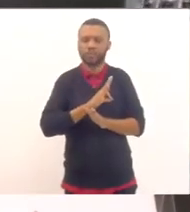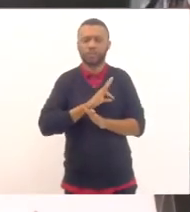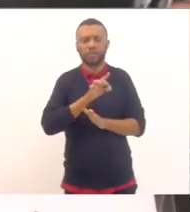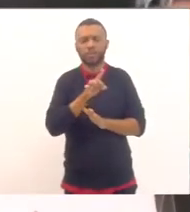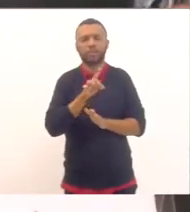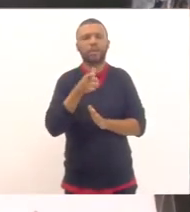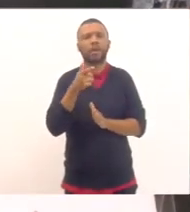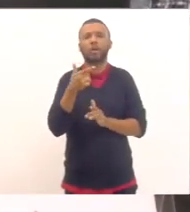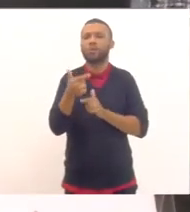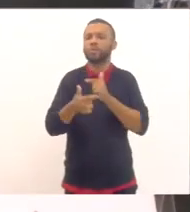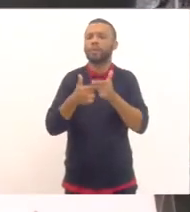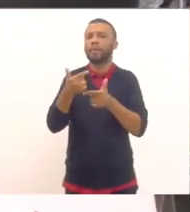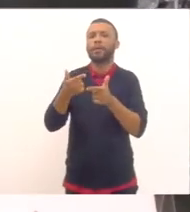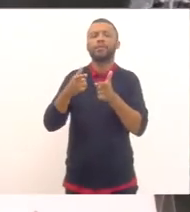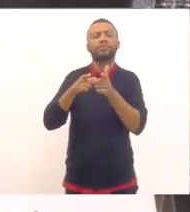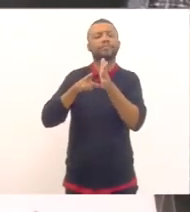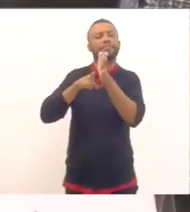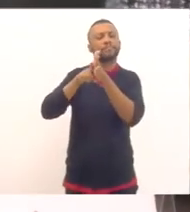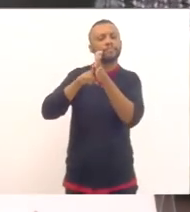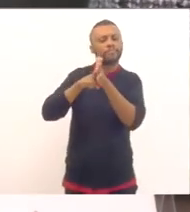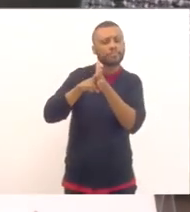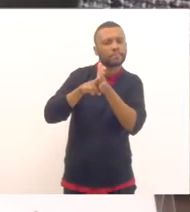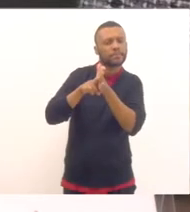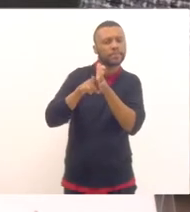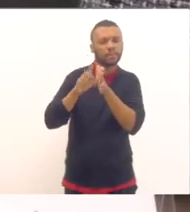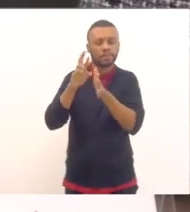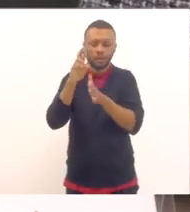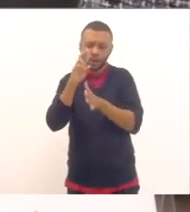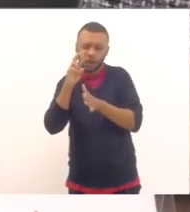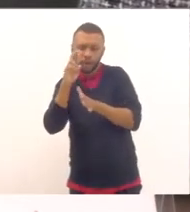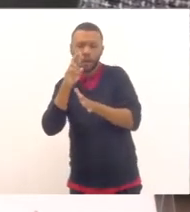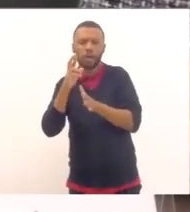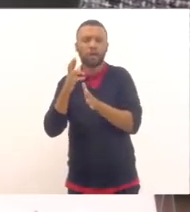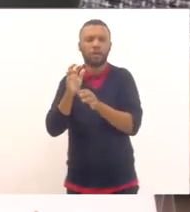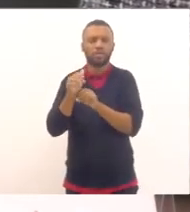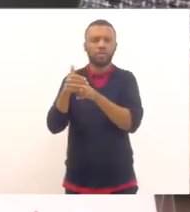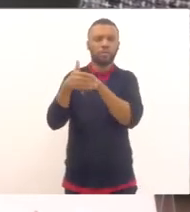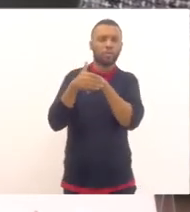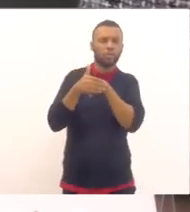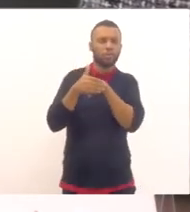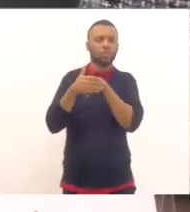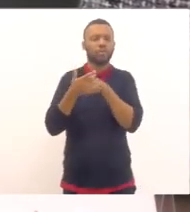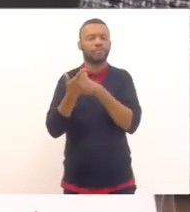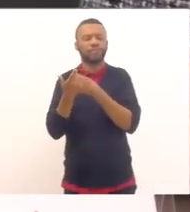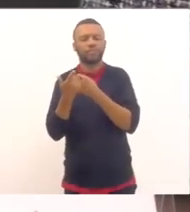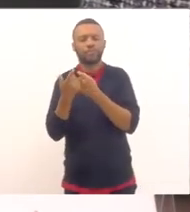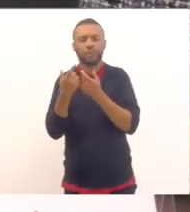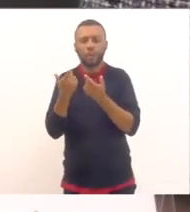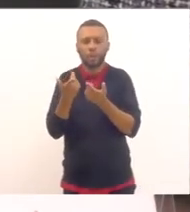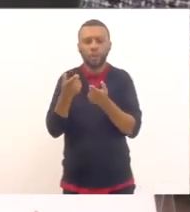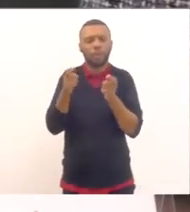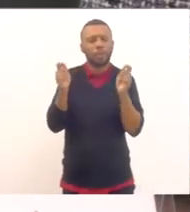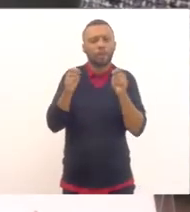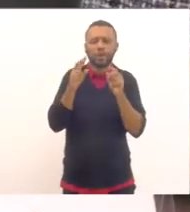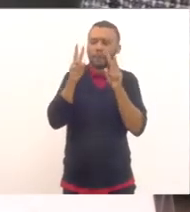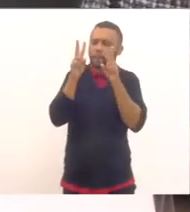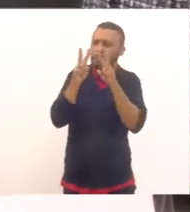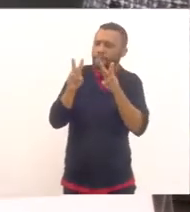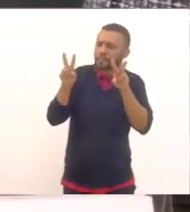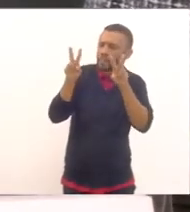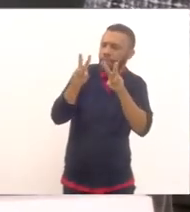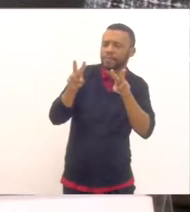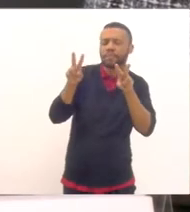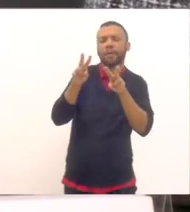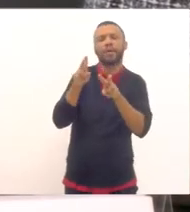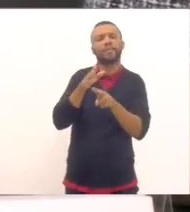serviço de inteligência o que que eu pude observar né saída a esse chá mais